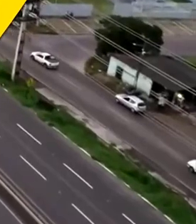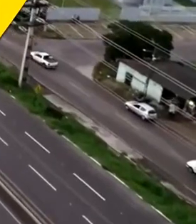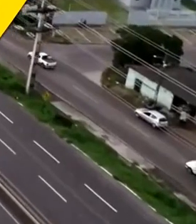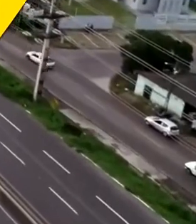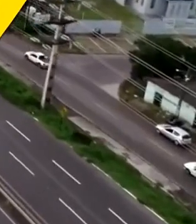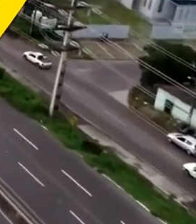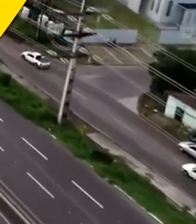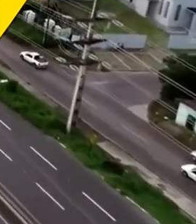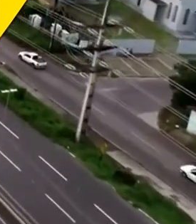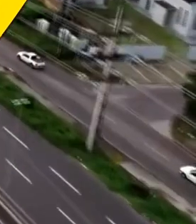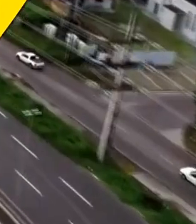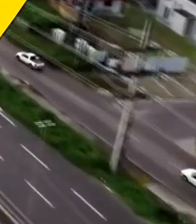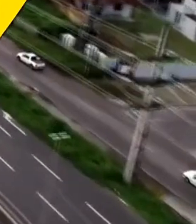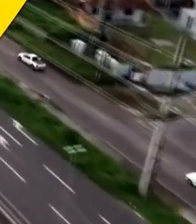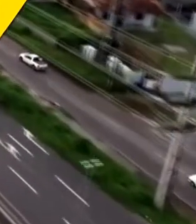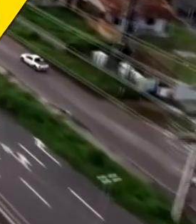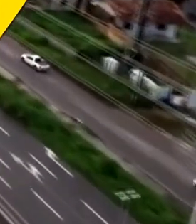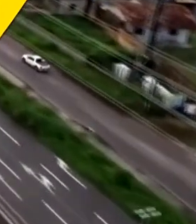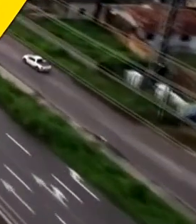Legenda Adriana